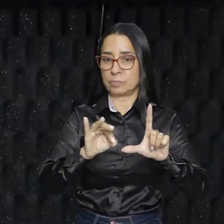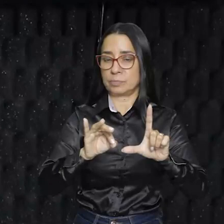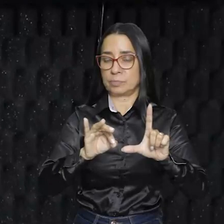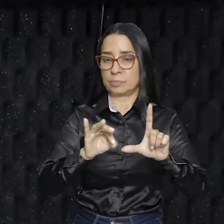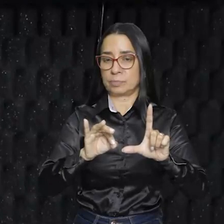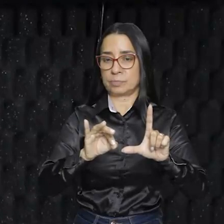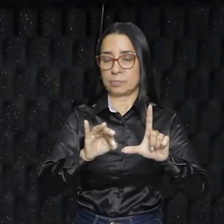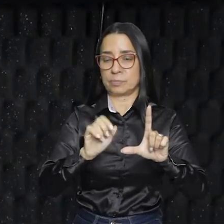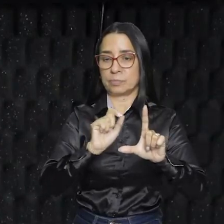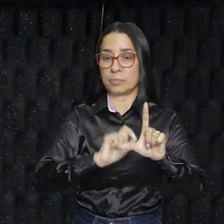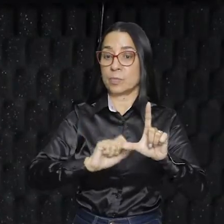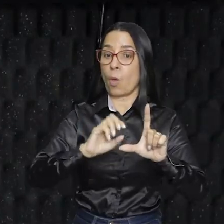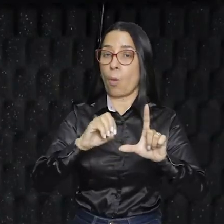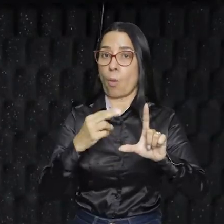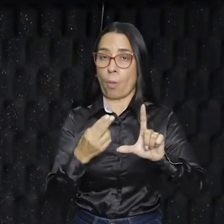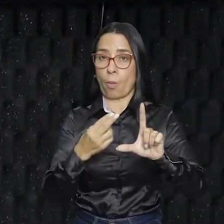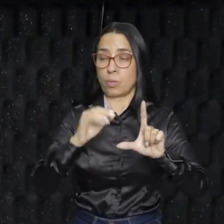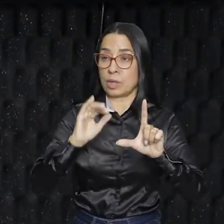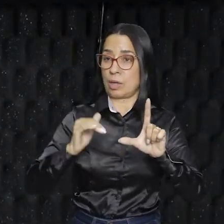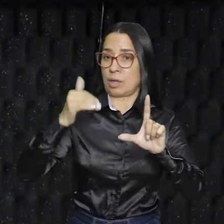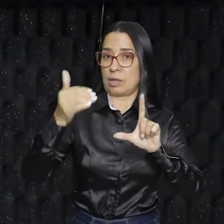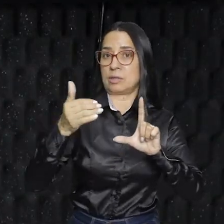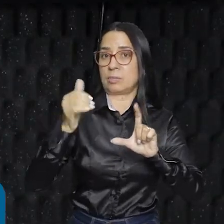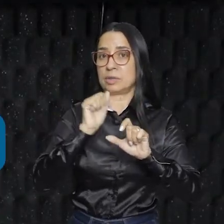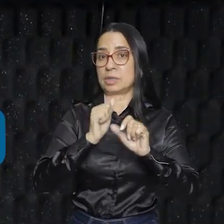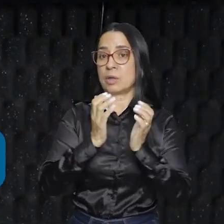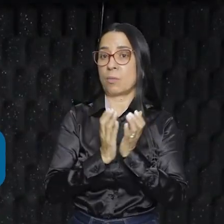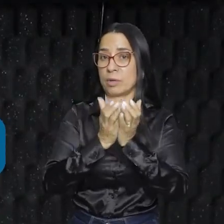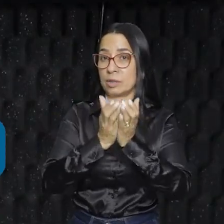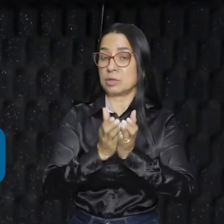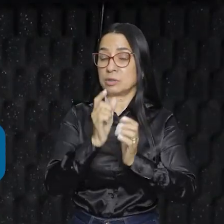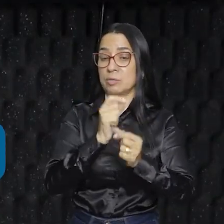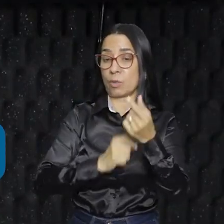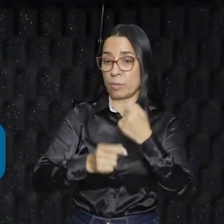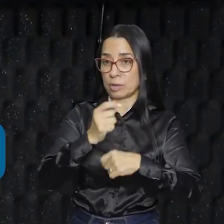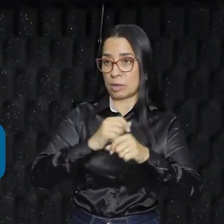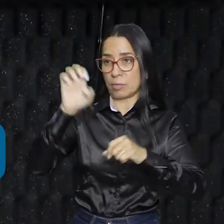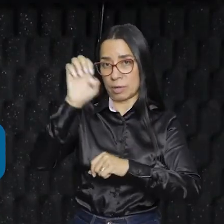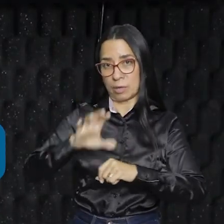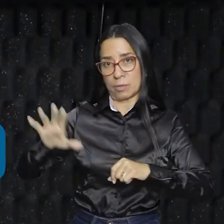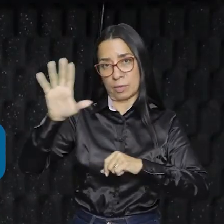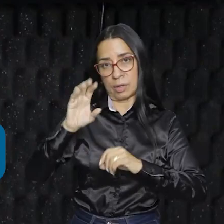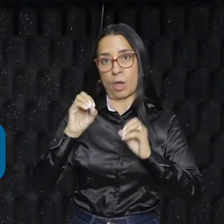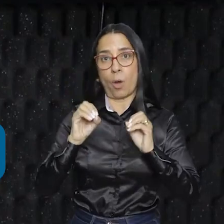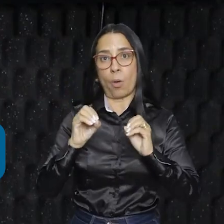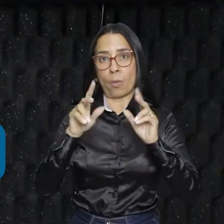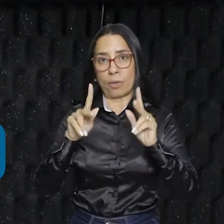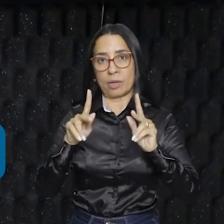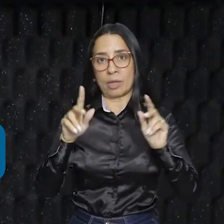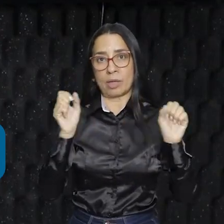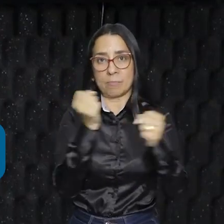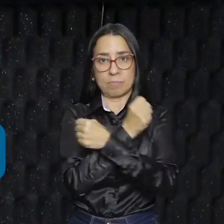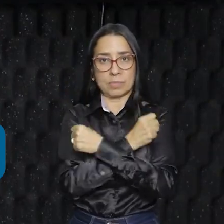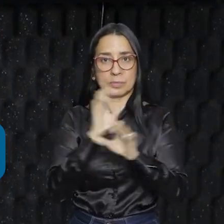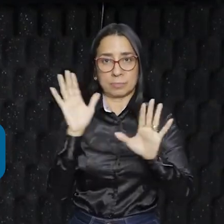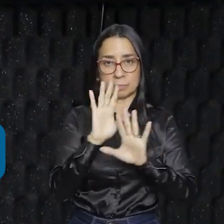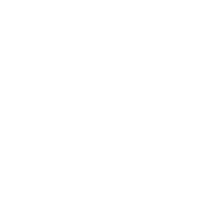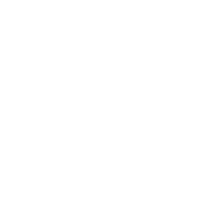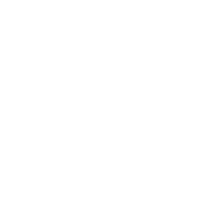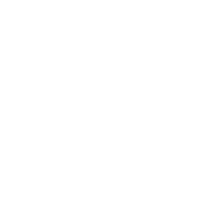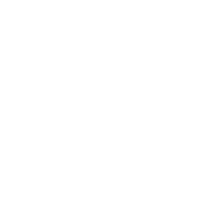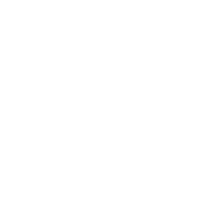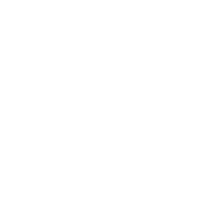grandes navegações, ou da expansão marítima e comercial europeia. Ok, galera? Um grande abraço e até o próximo encontro. Valeu!